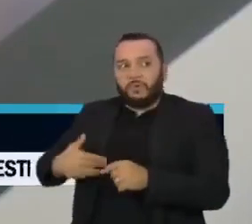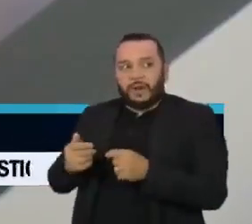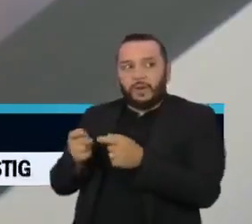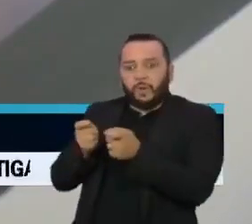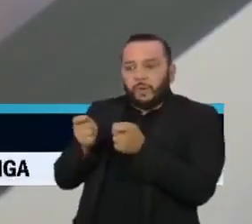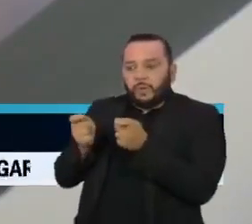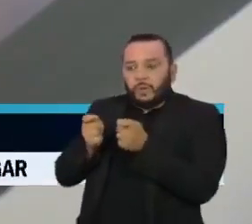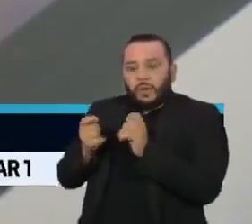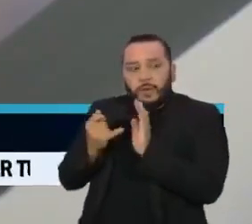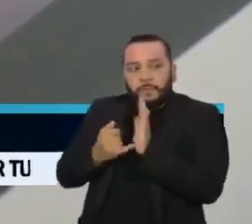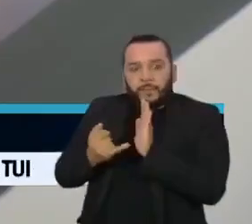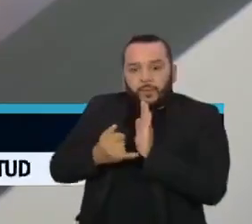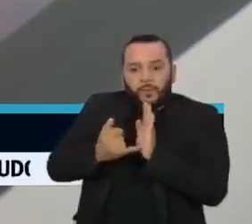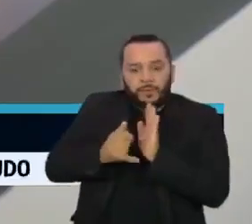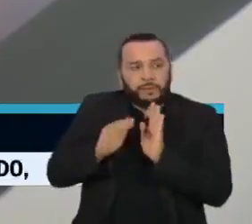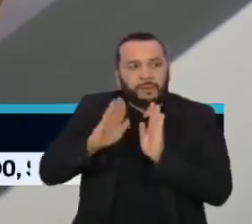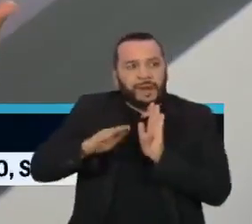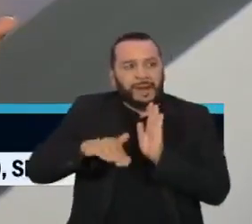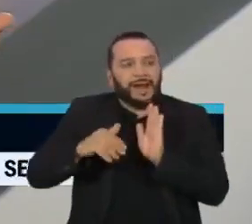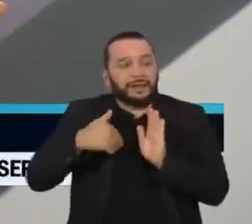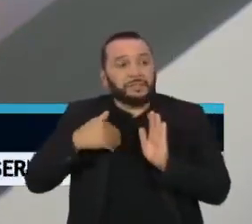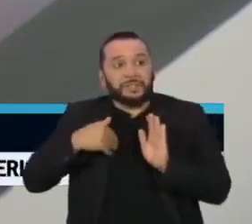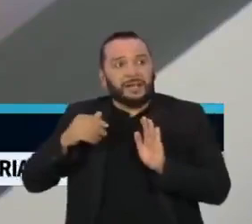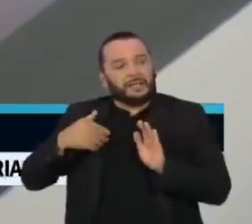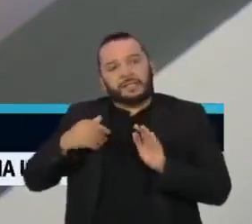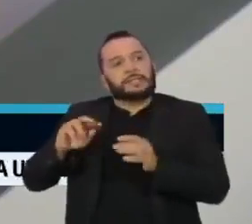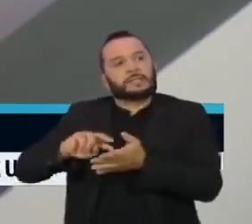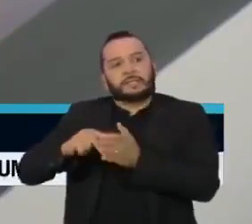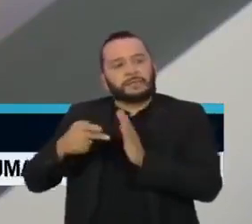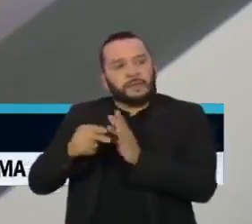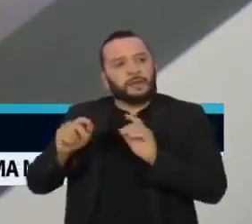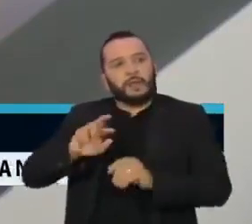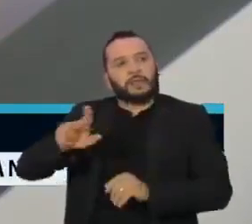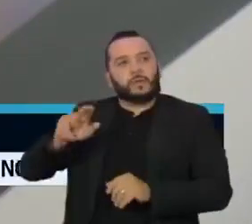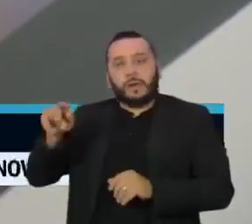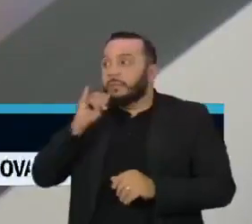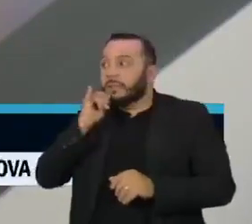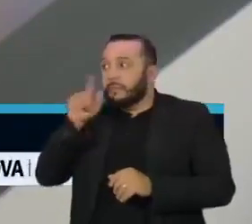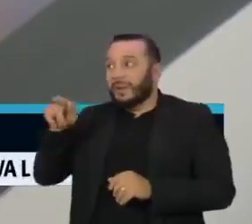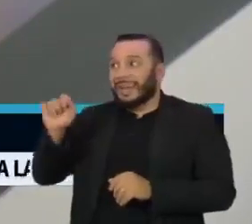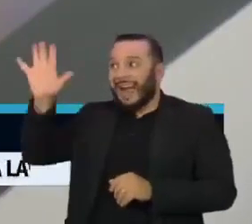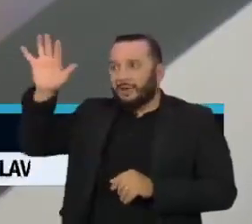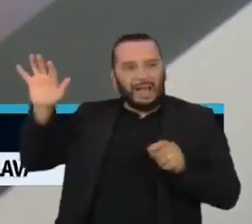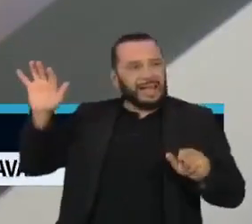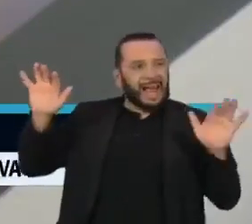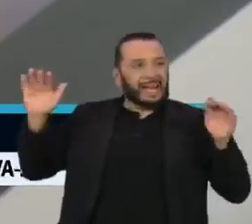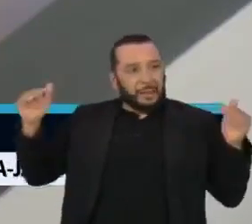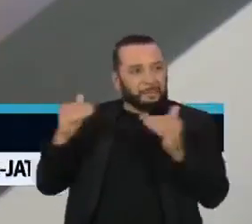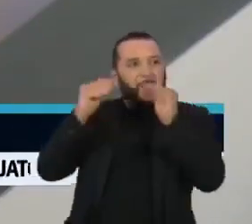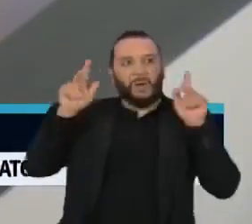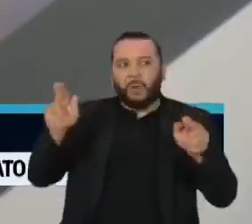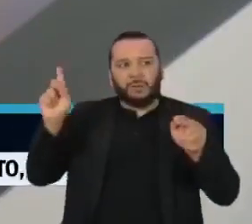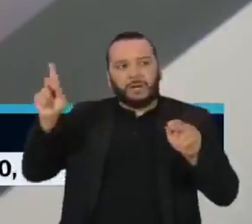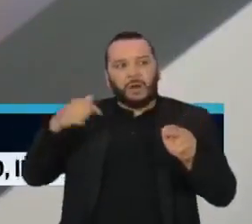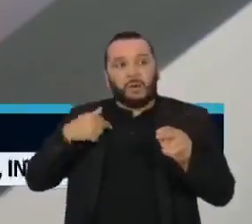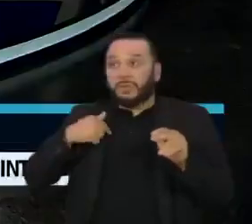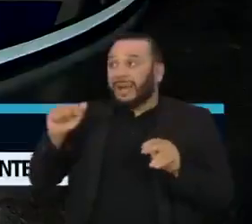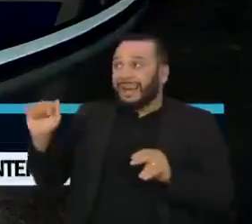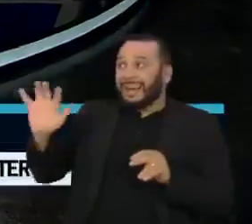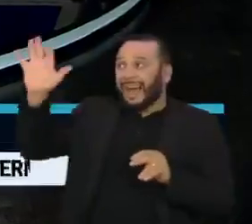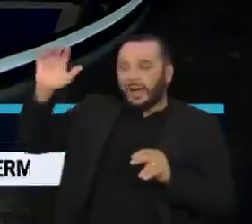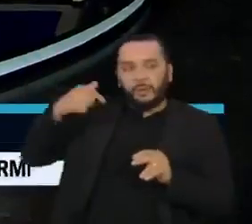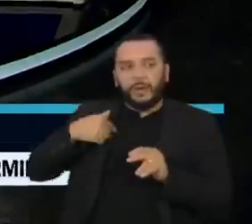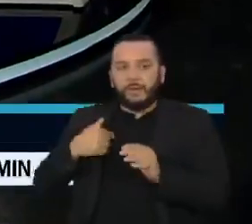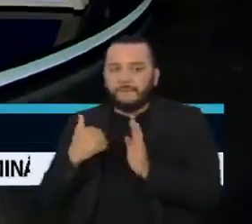imposto mais baixa, você tem uma reserva que vai dar eventualmente subsídio para não ter que subir tanto o